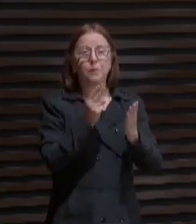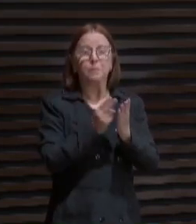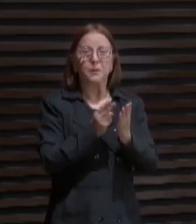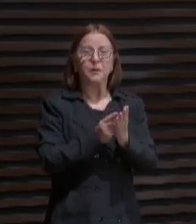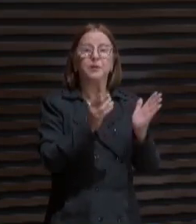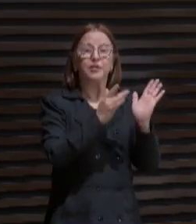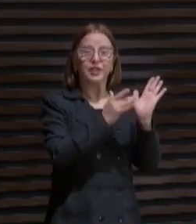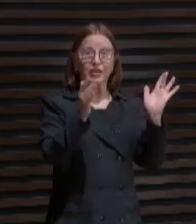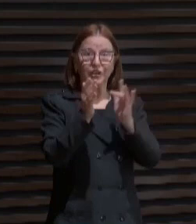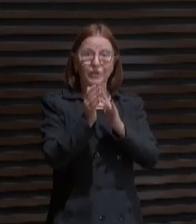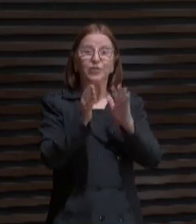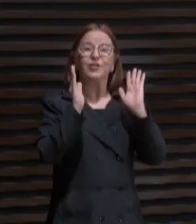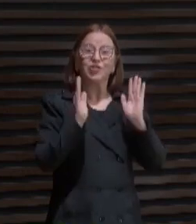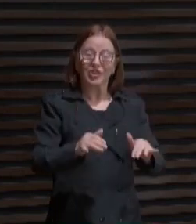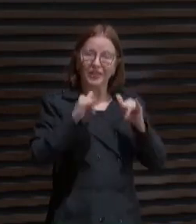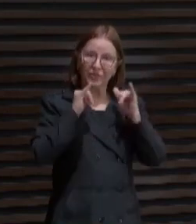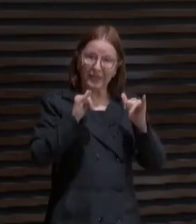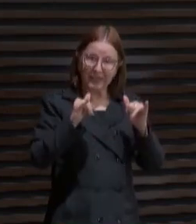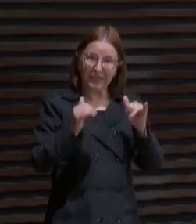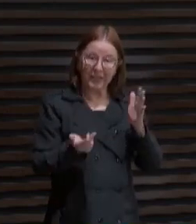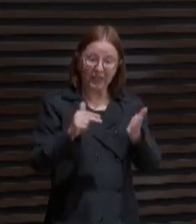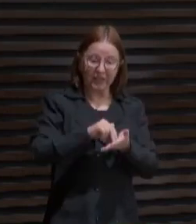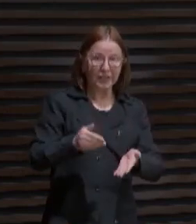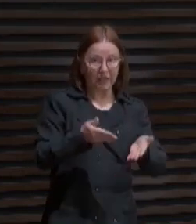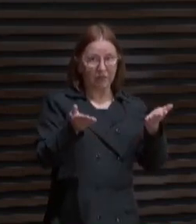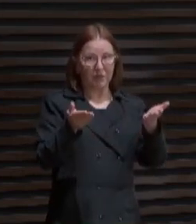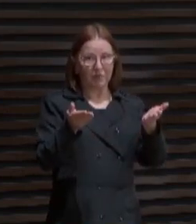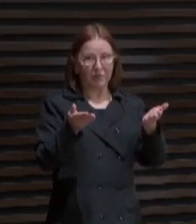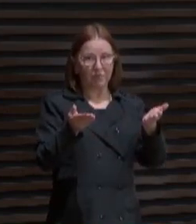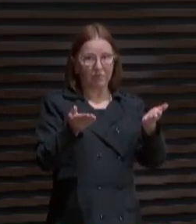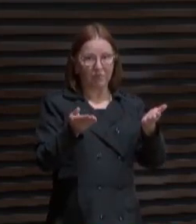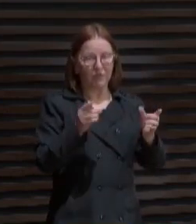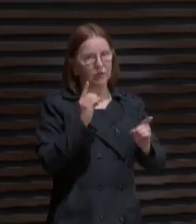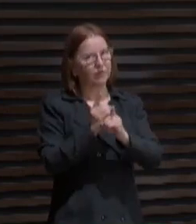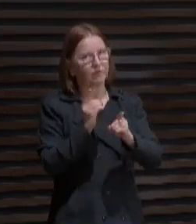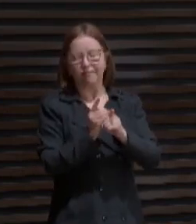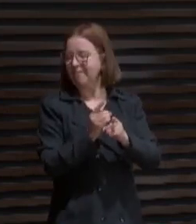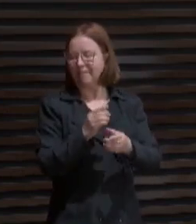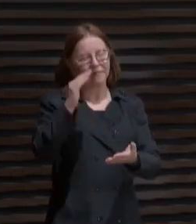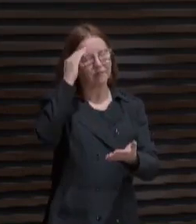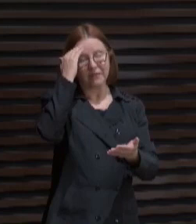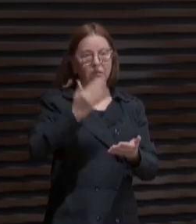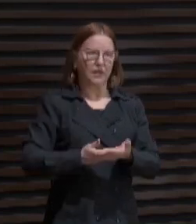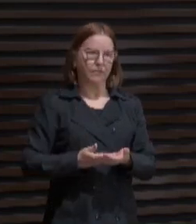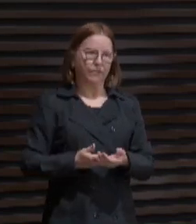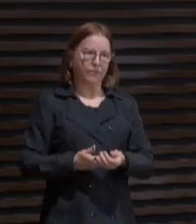ele ressuscitaria algumas vezes, não creram.